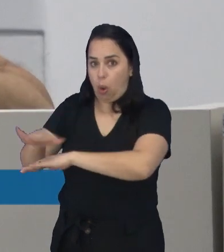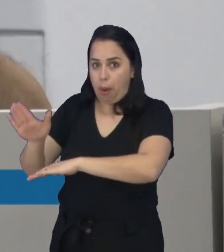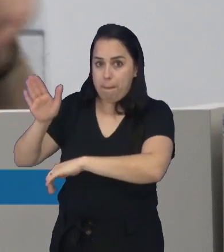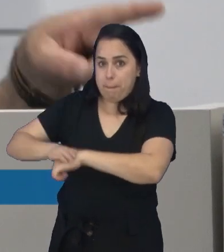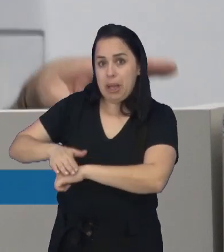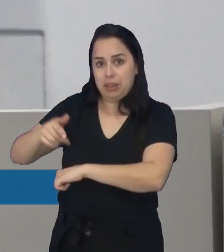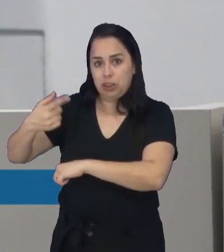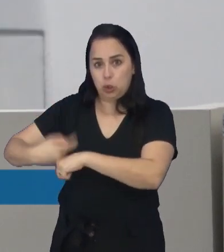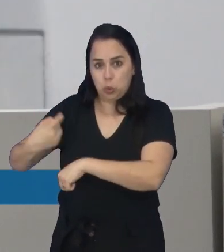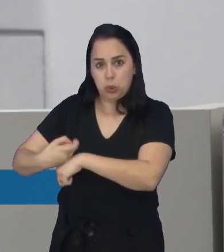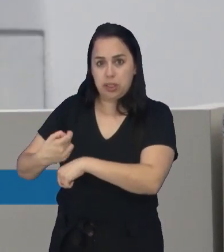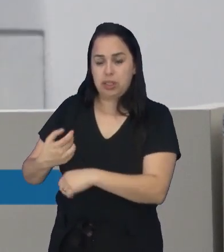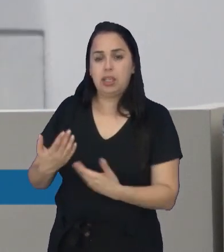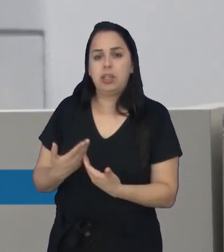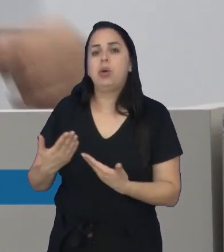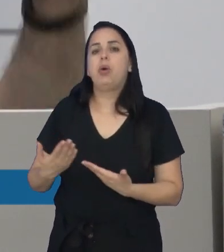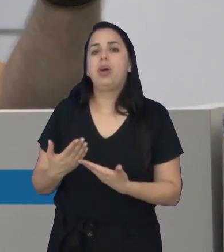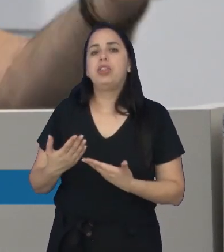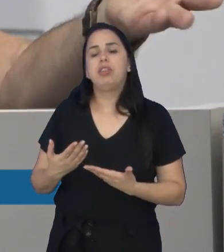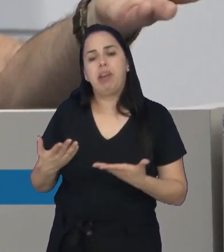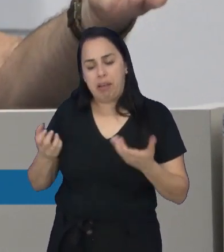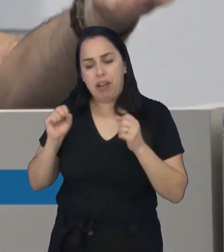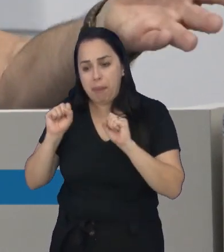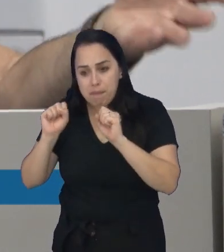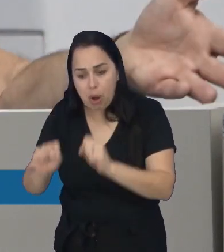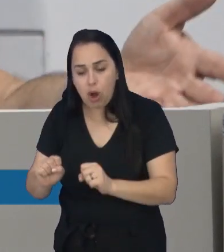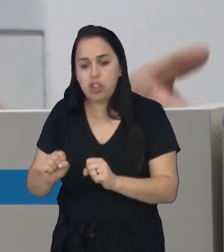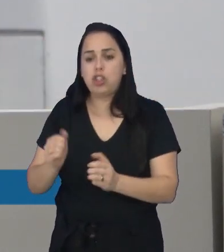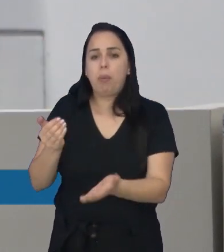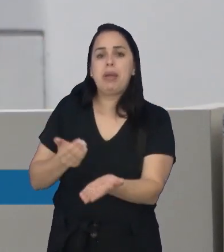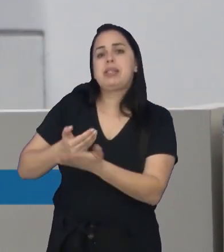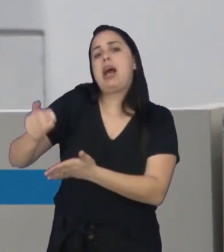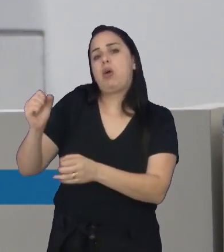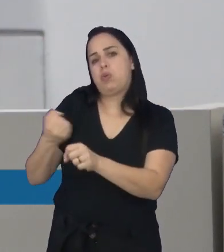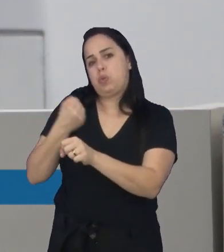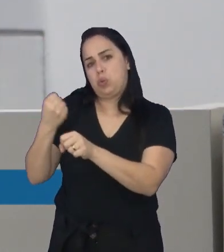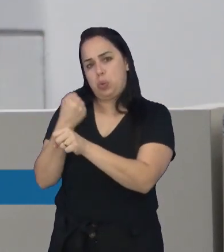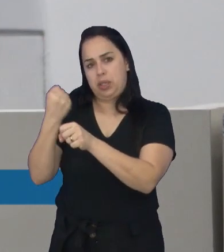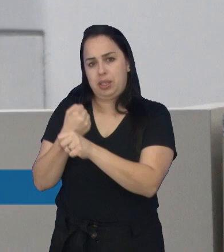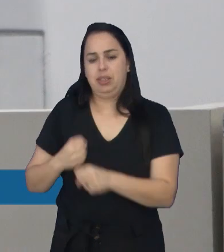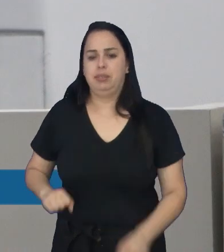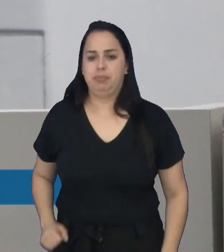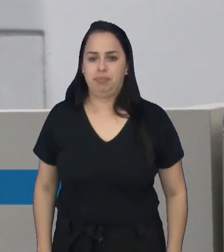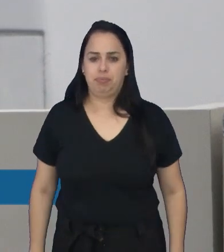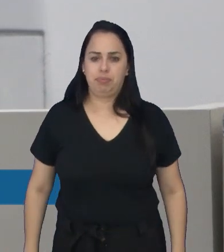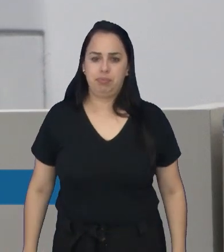o que a gente tá falando é a liberação que a gente já já a liberação da infraestrutura básica